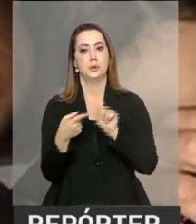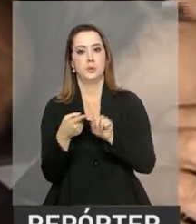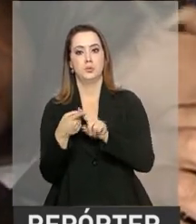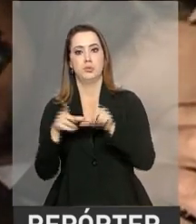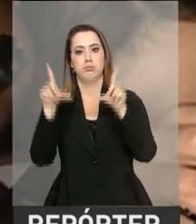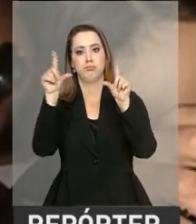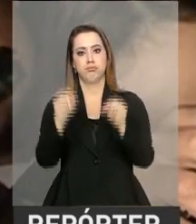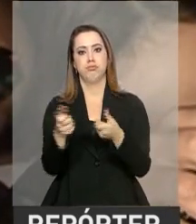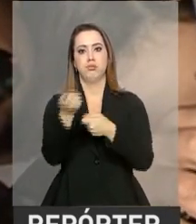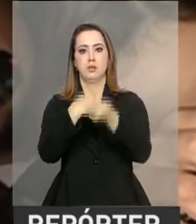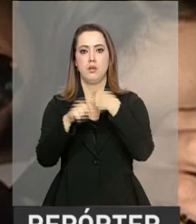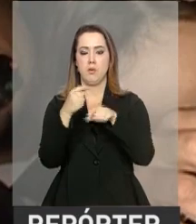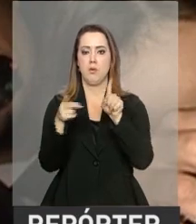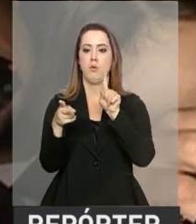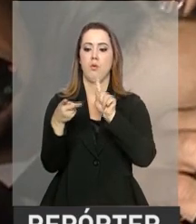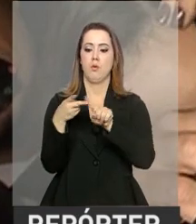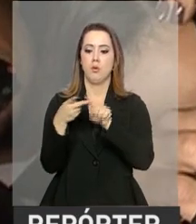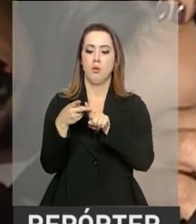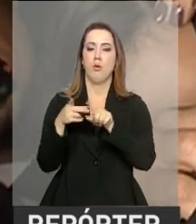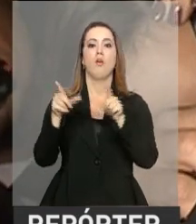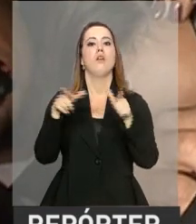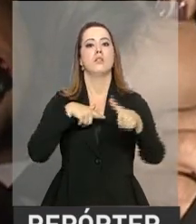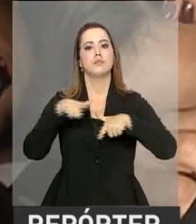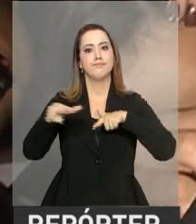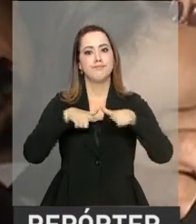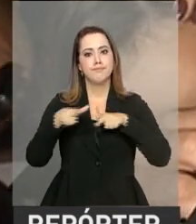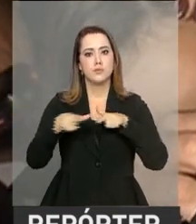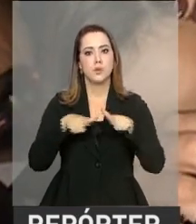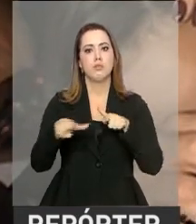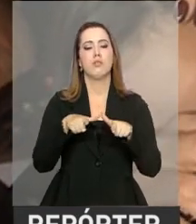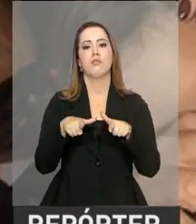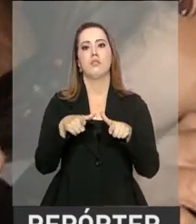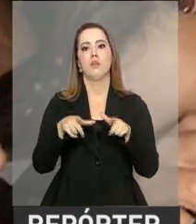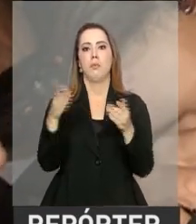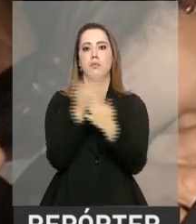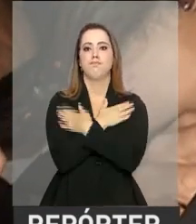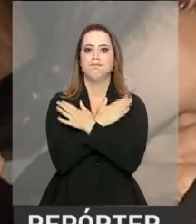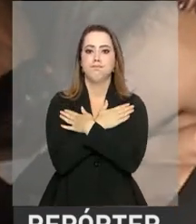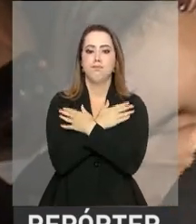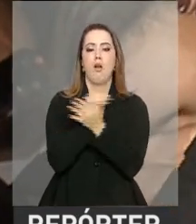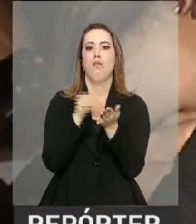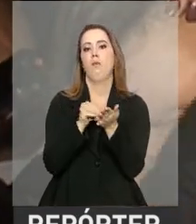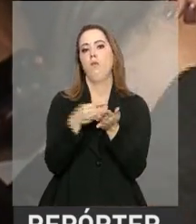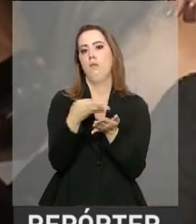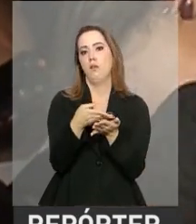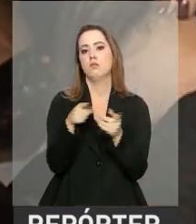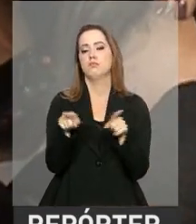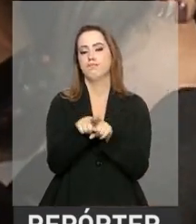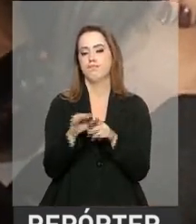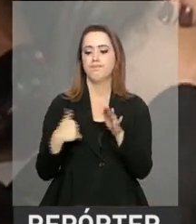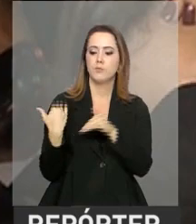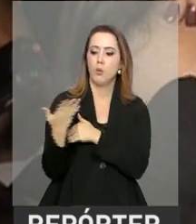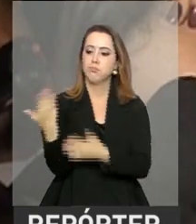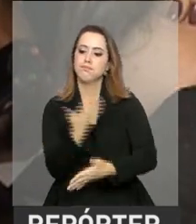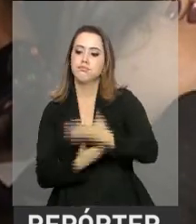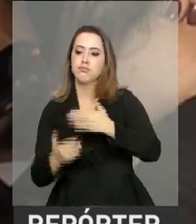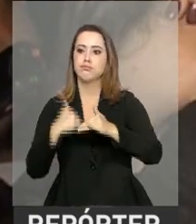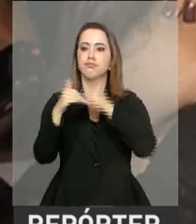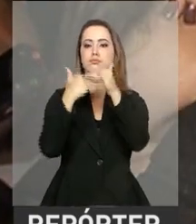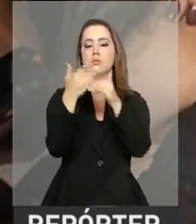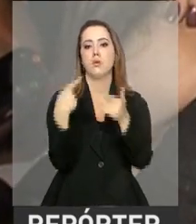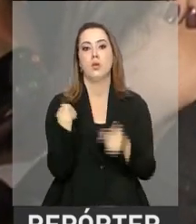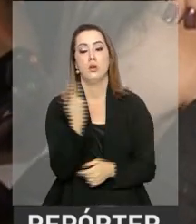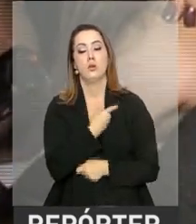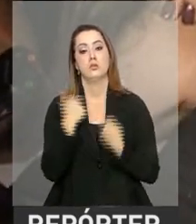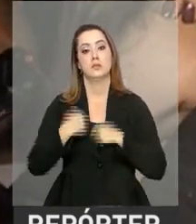aumenta o aumento do desemprego diminui o consumo e aumenta a recessão. Portanto, o que nós temos que